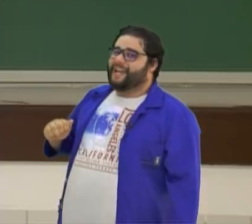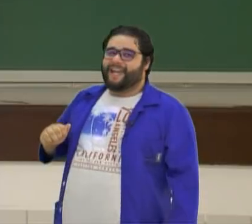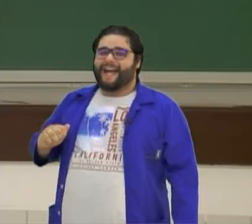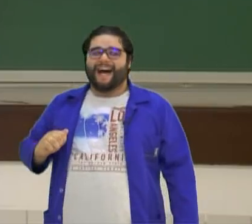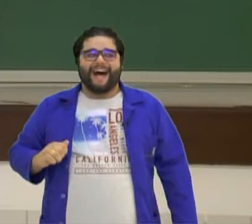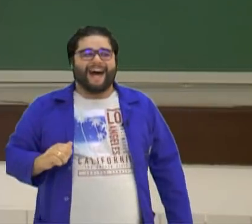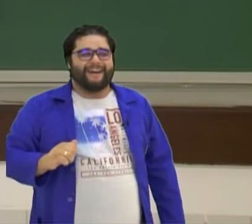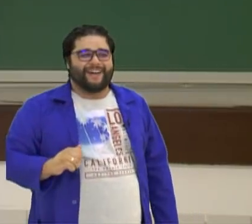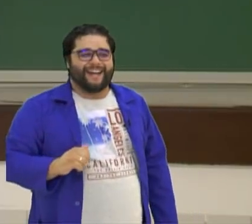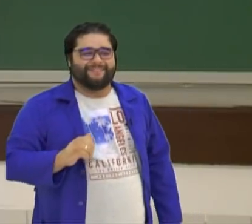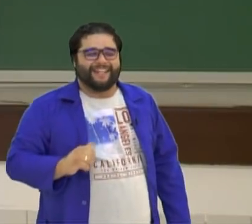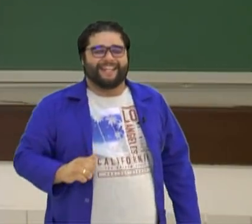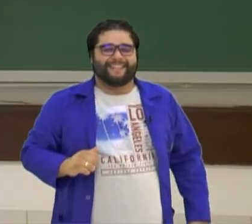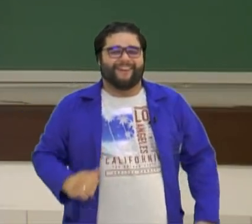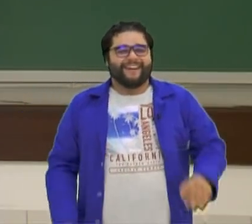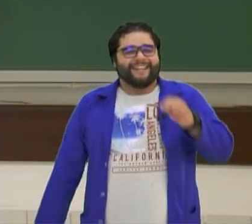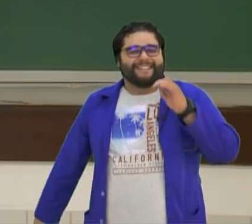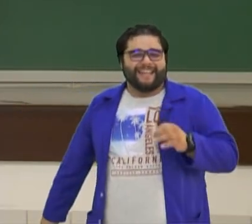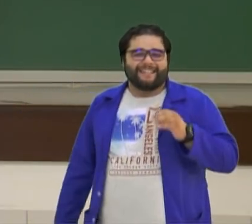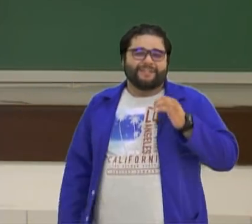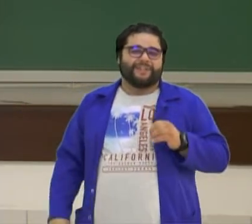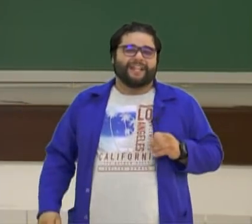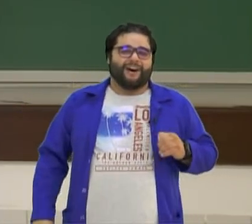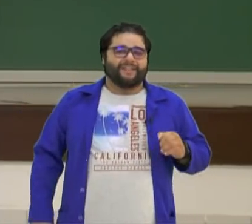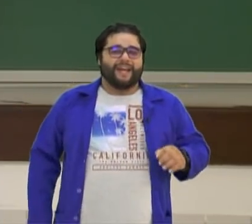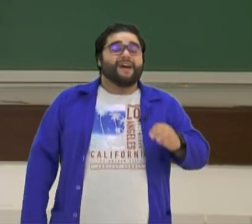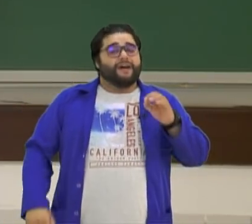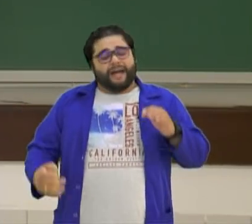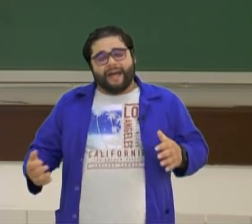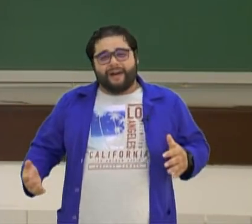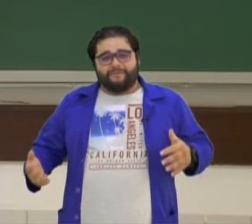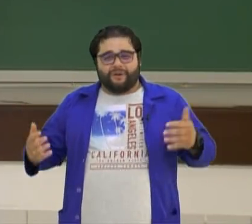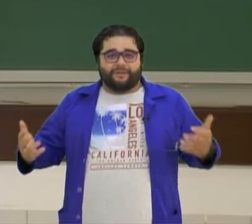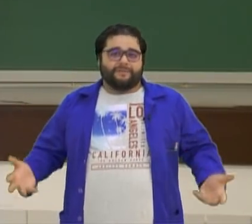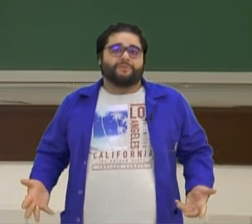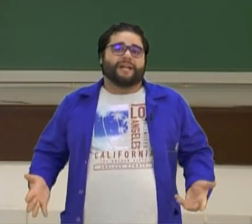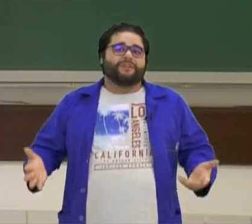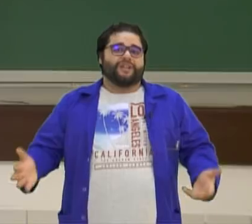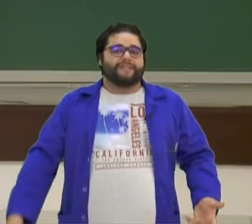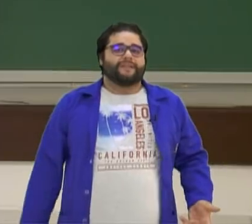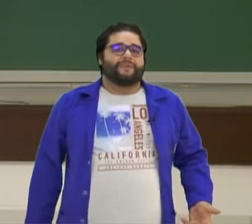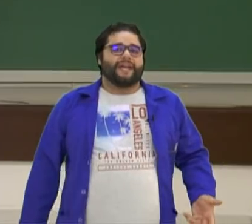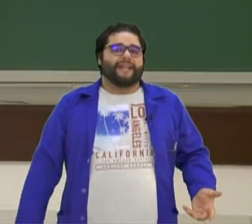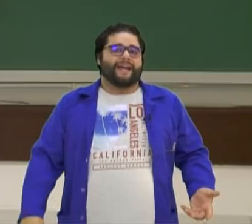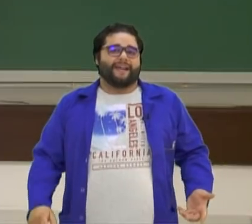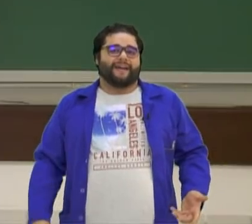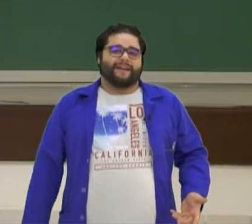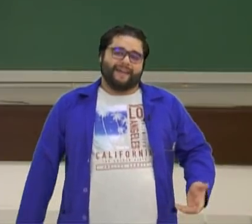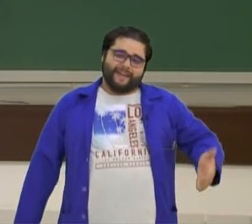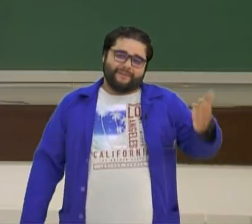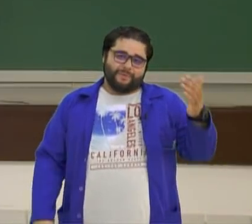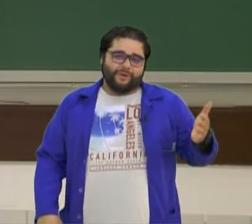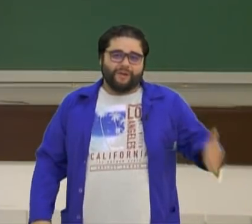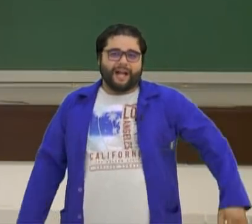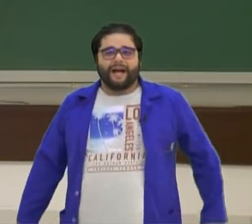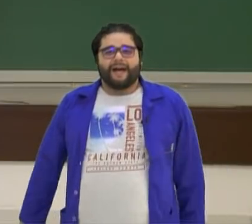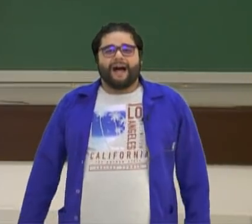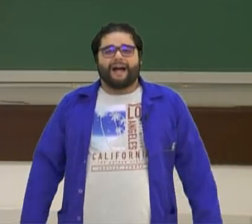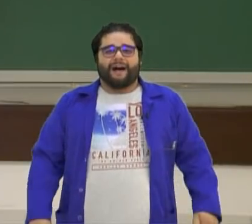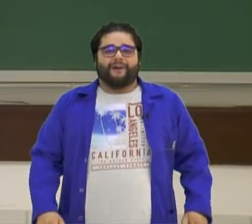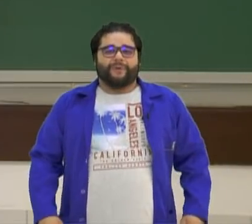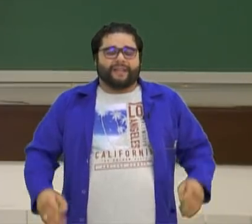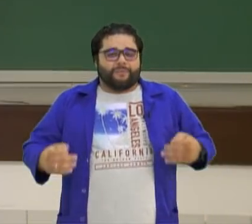Tudo bem? Ah, maravilha, então. Sensacional, né? É, vô, vamos dar a chance também, né, galera? É, vamos